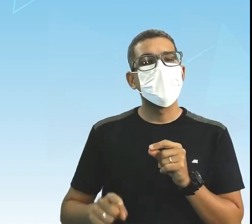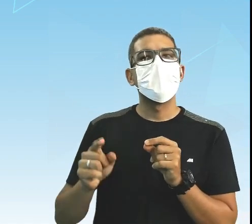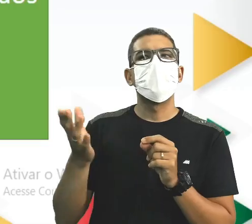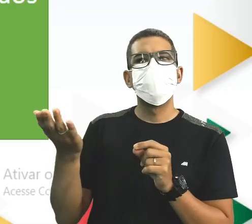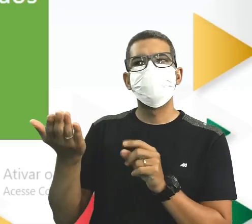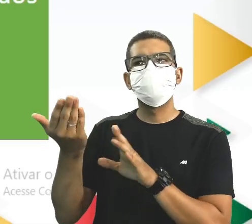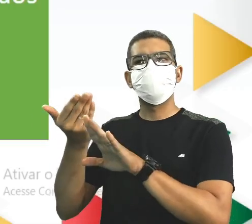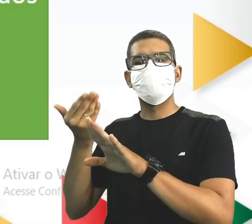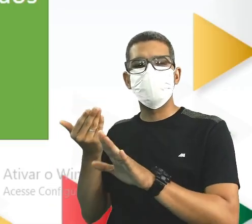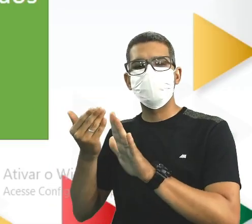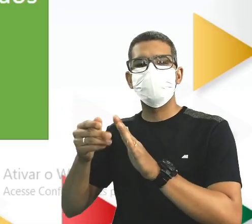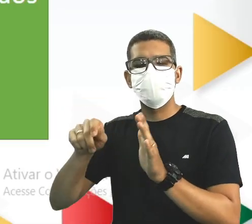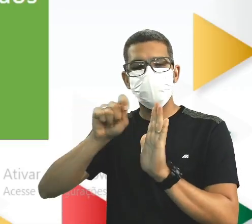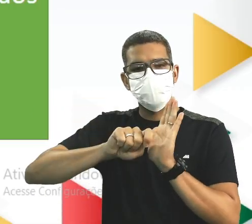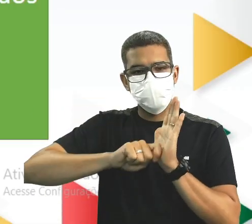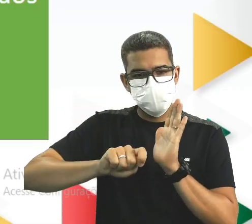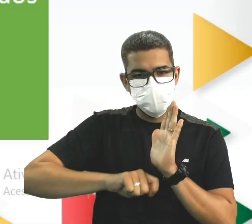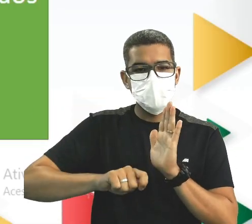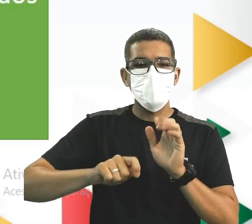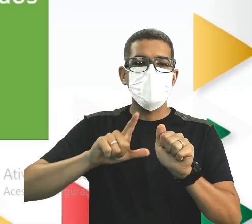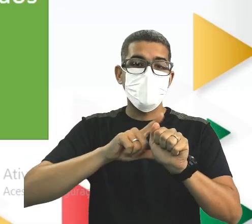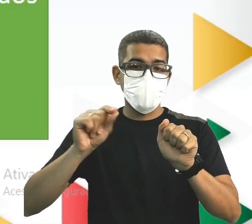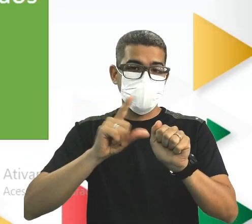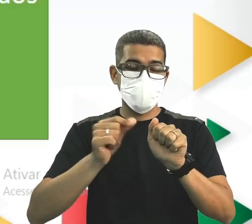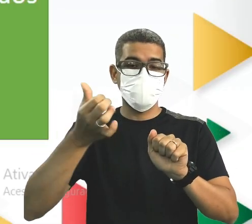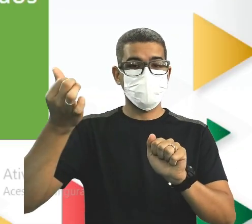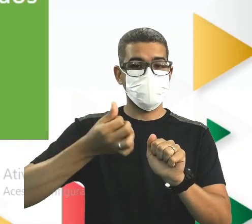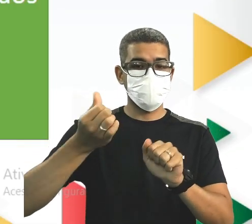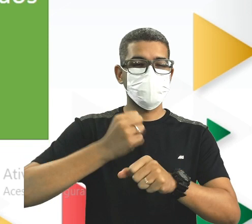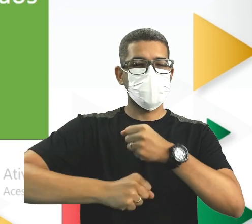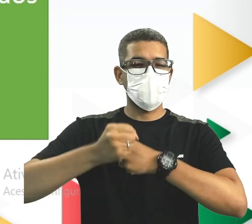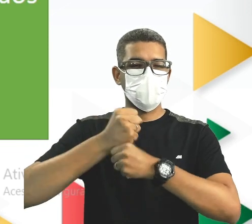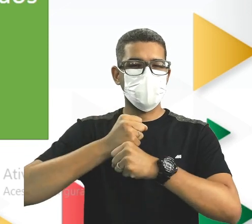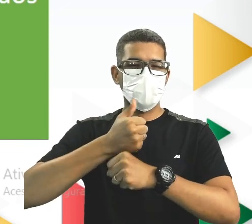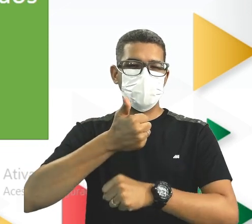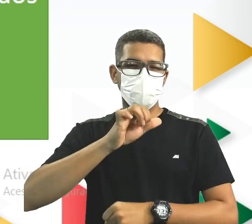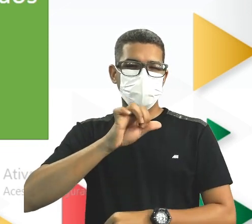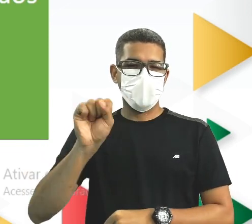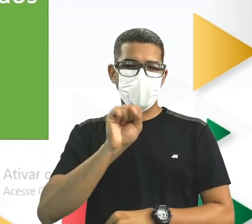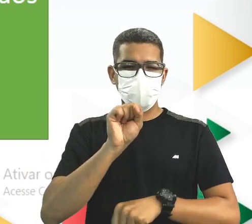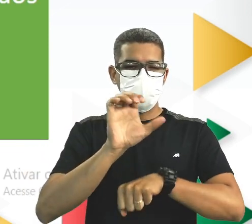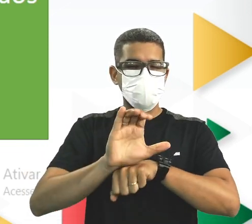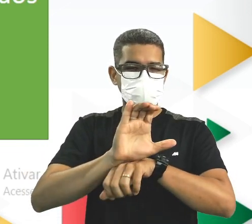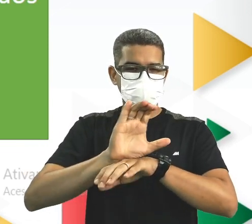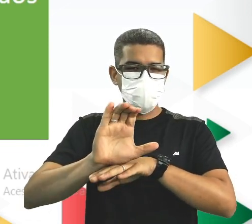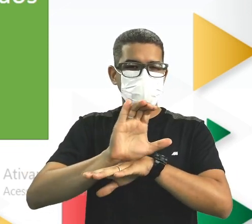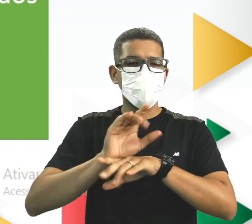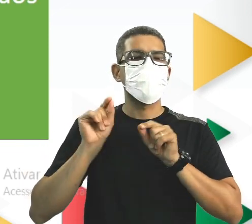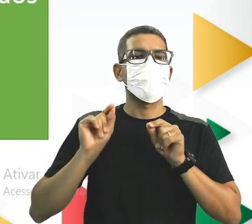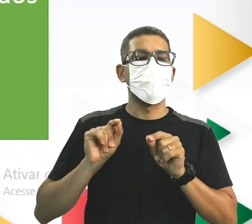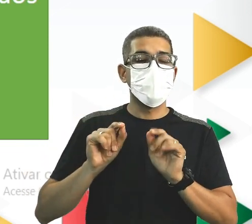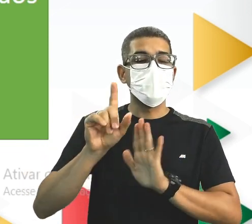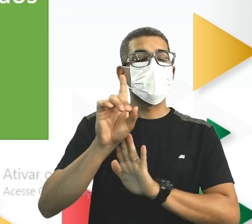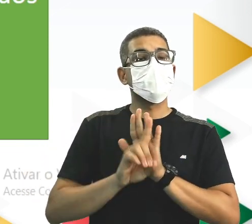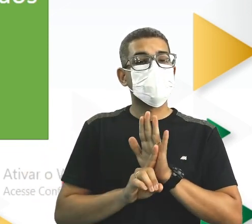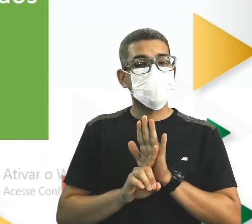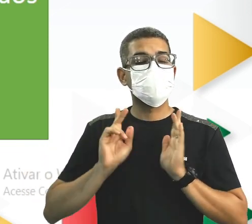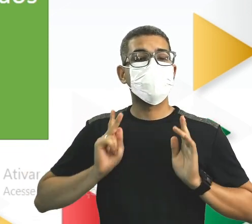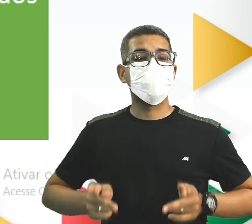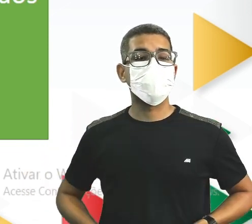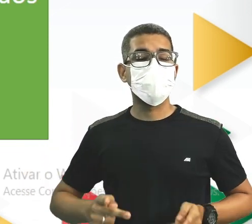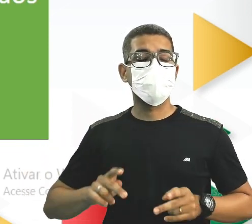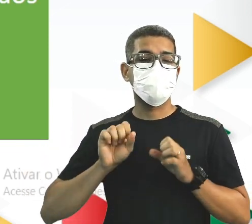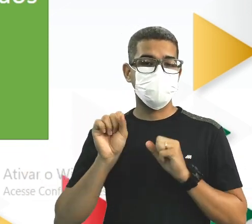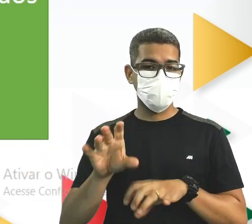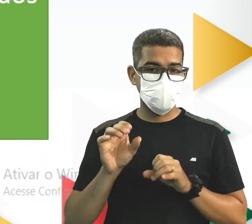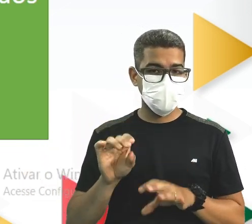amores, no artigo 6º da nossa Constituição de 1888, que vai prescrever os direitos do cidadão na